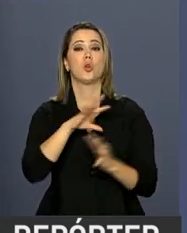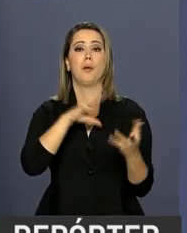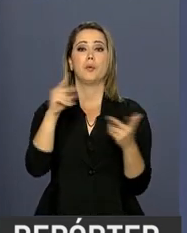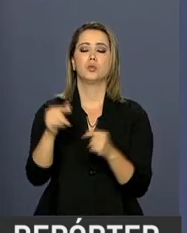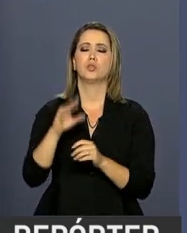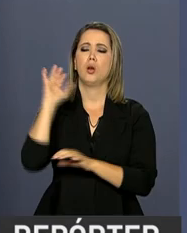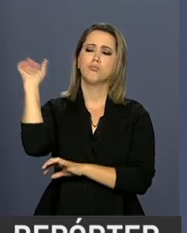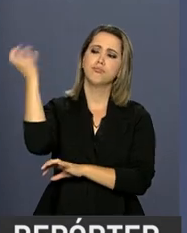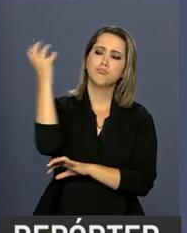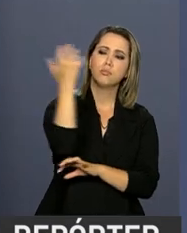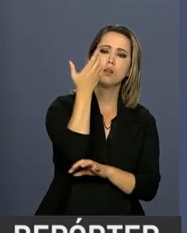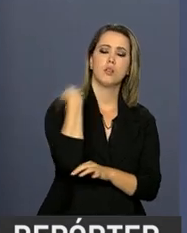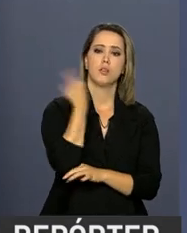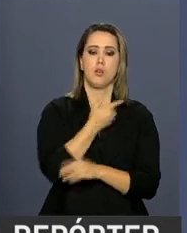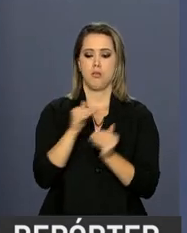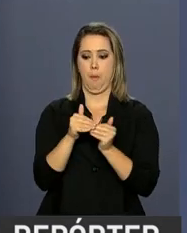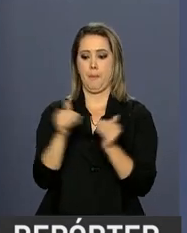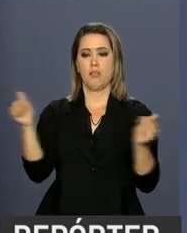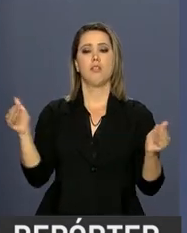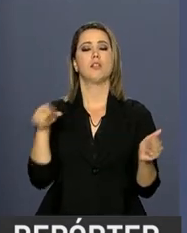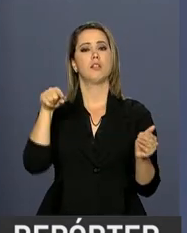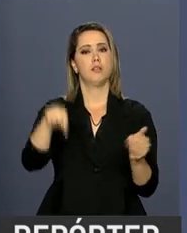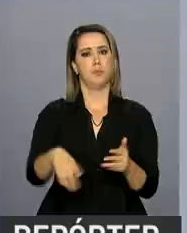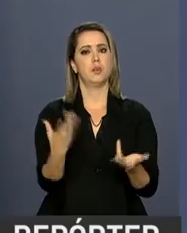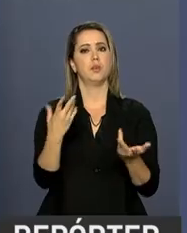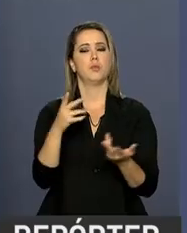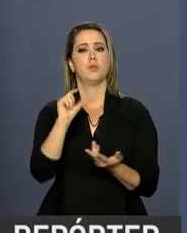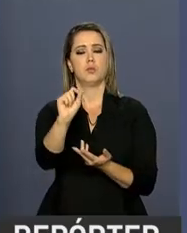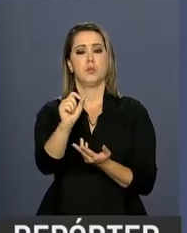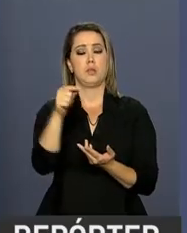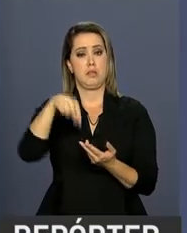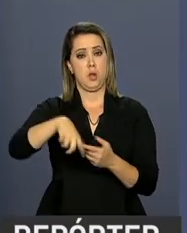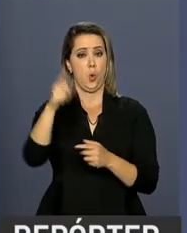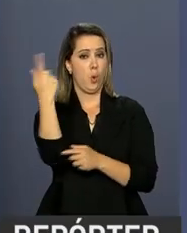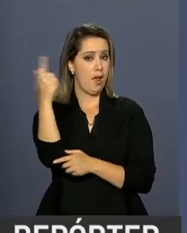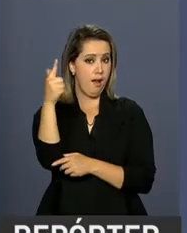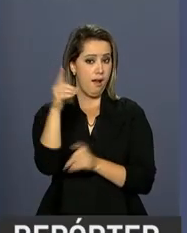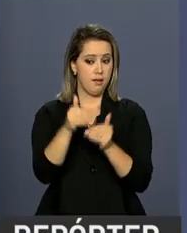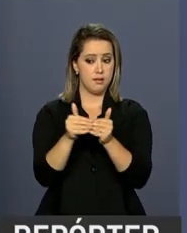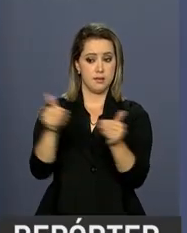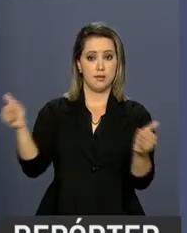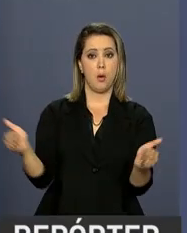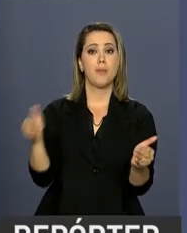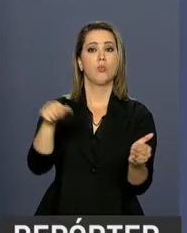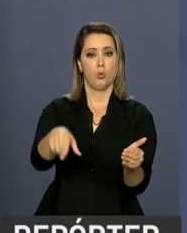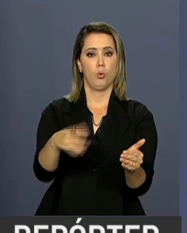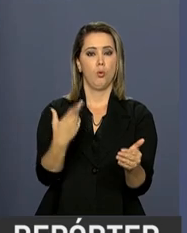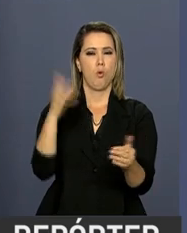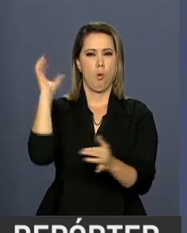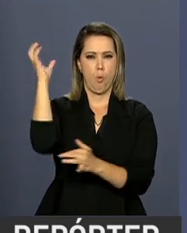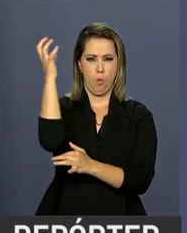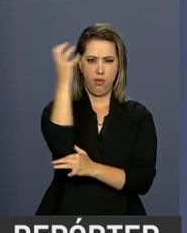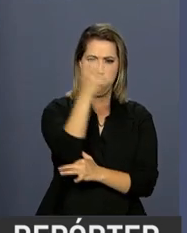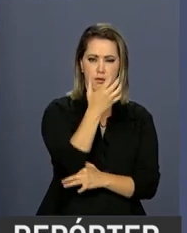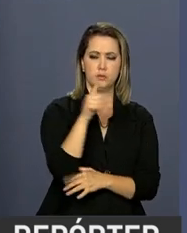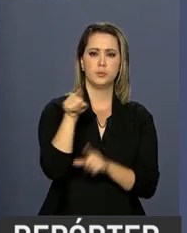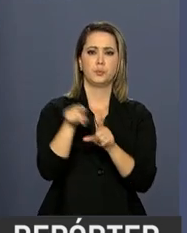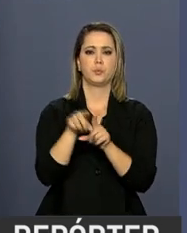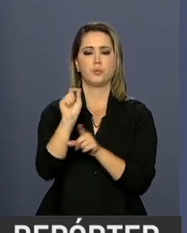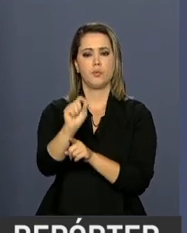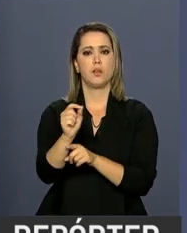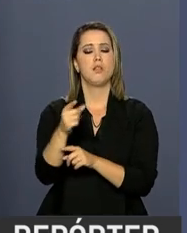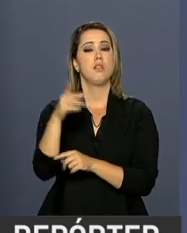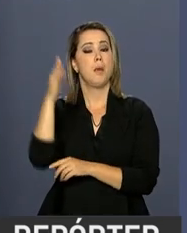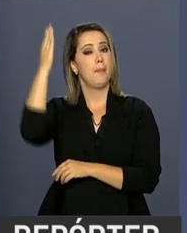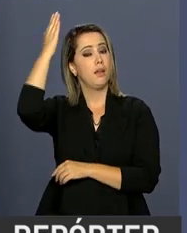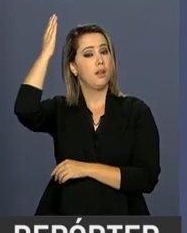ampliamos alguns parques nacionais. Dou aqui o exemplo de um parque chamado Chapada dos Verdeiros e de igual maneira um Parque Nacional do